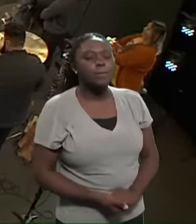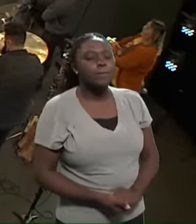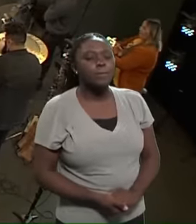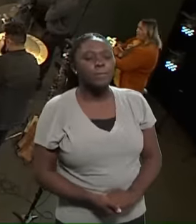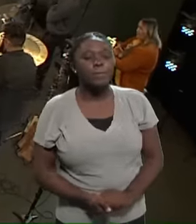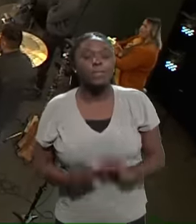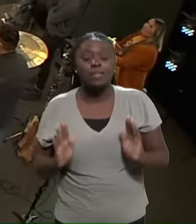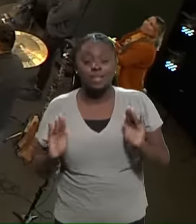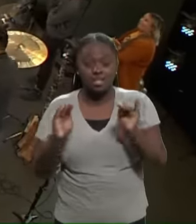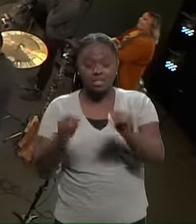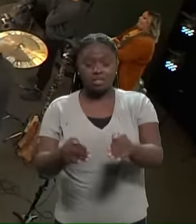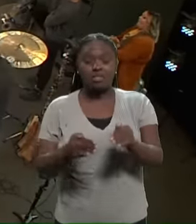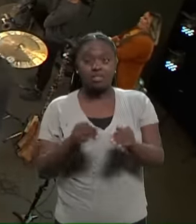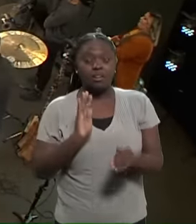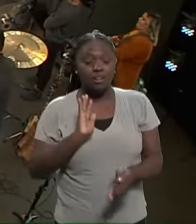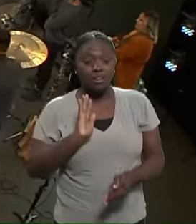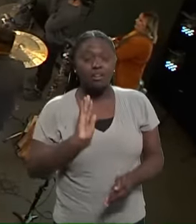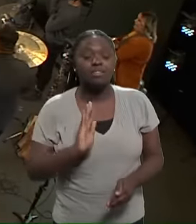Chegou,